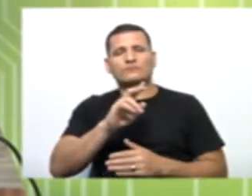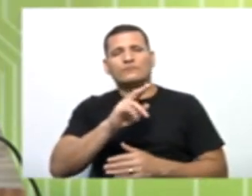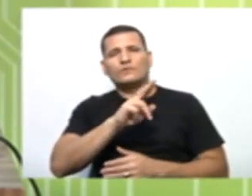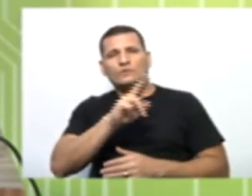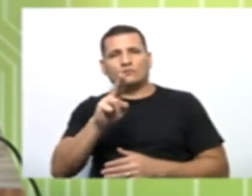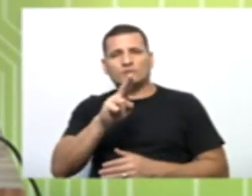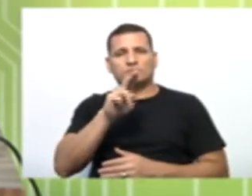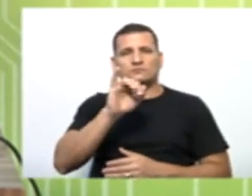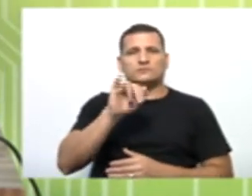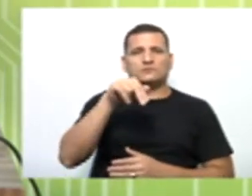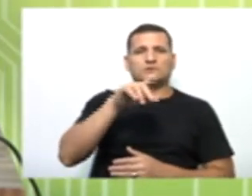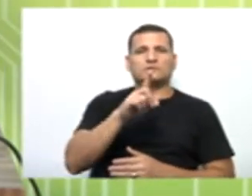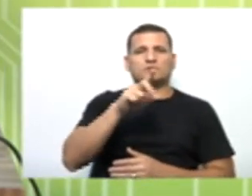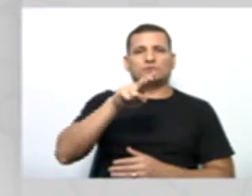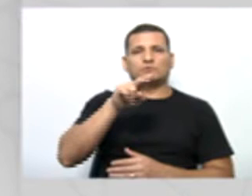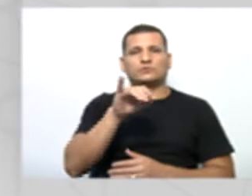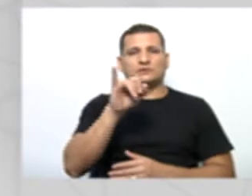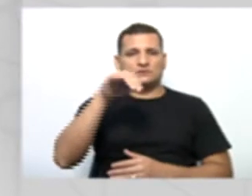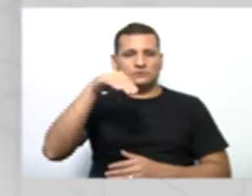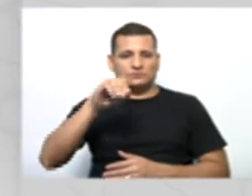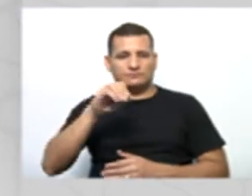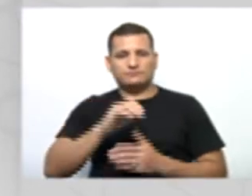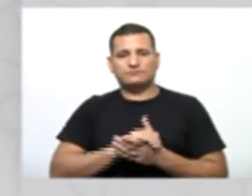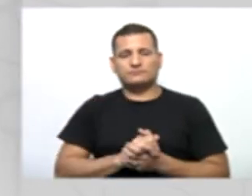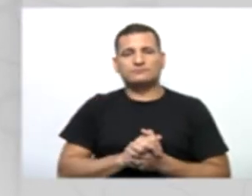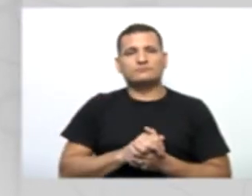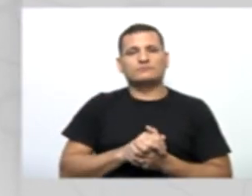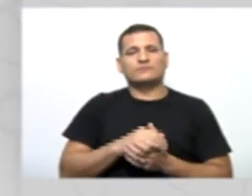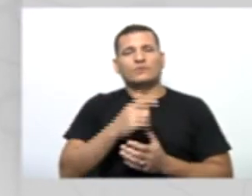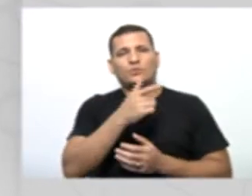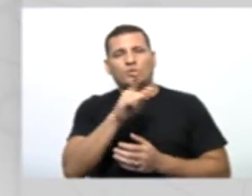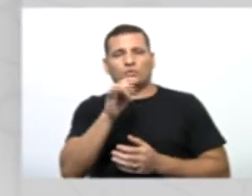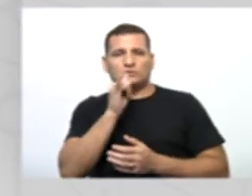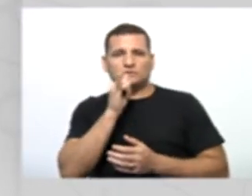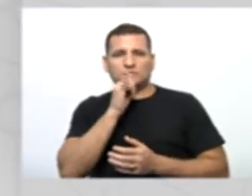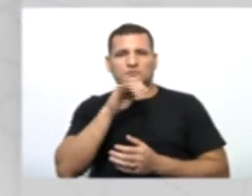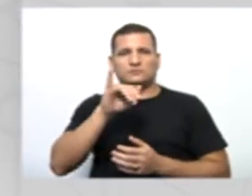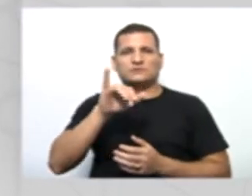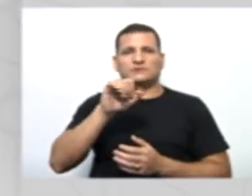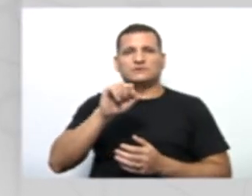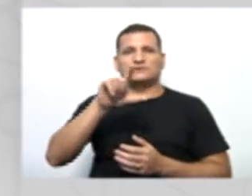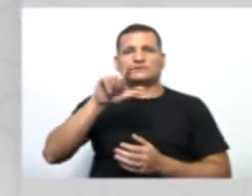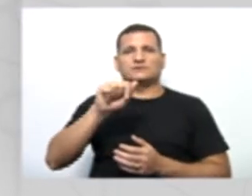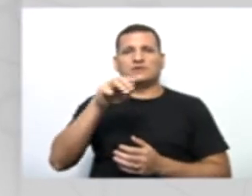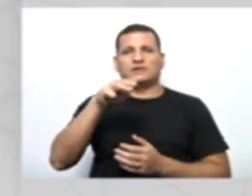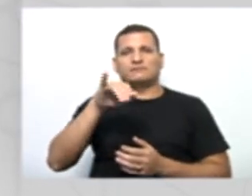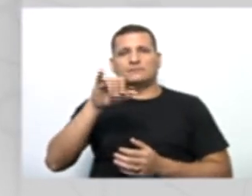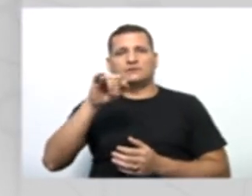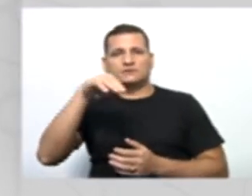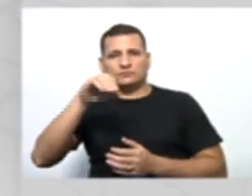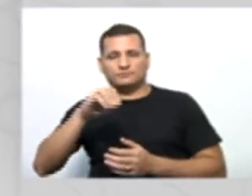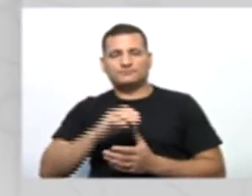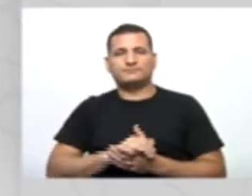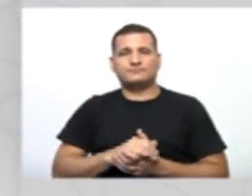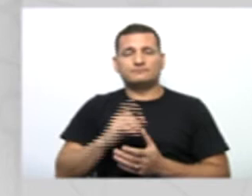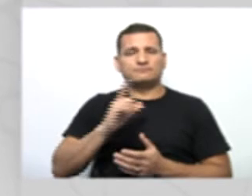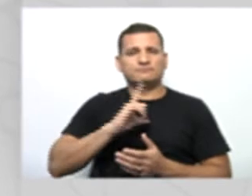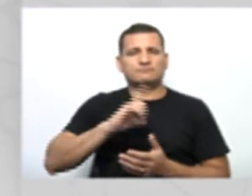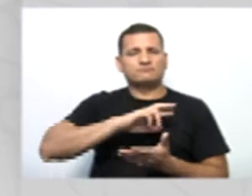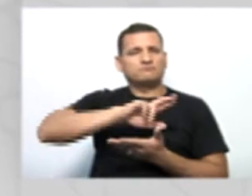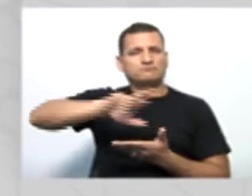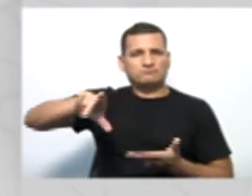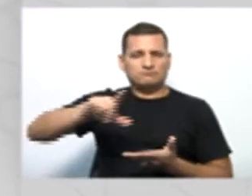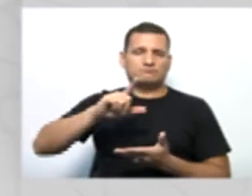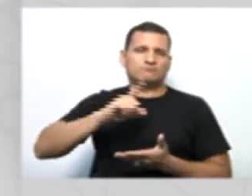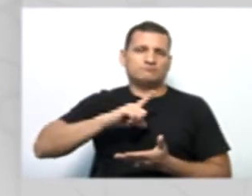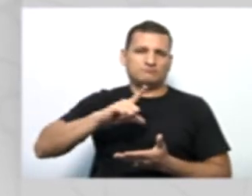de hinduísmo. E aqui a gente tem um exemplo do islamismo. O senhor gostaria de comentar, professor Wesley? Então, existem vários padrões de cultura que o próprio